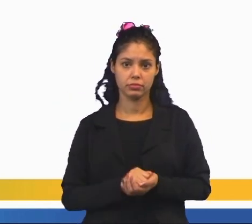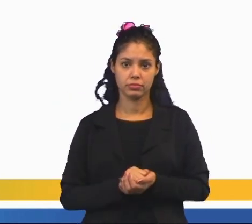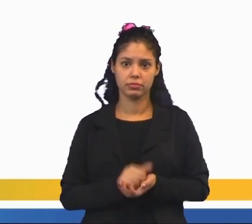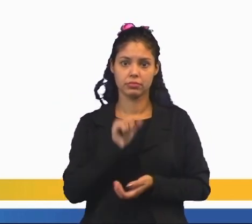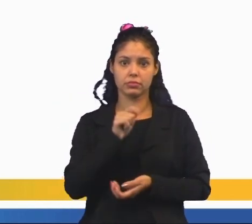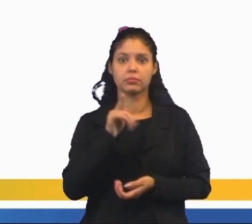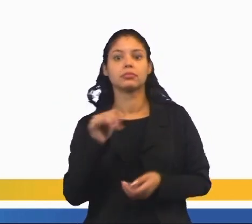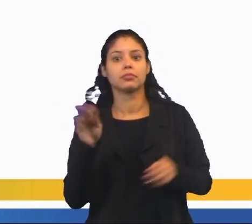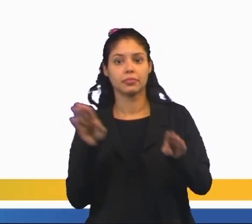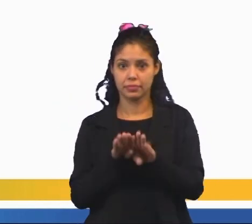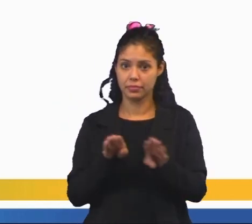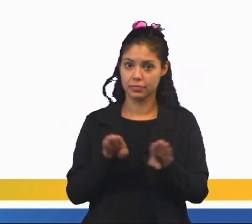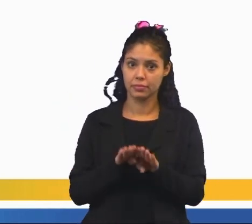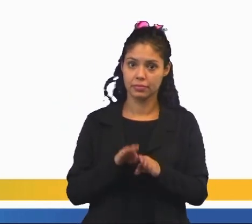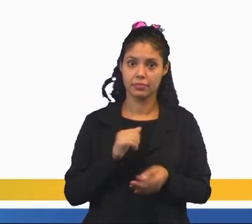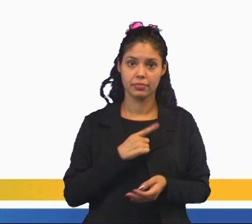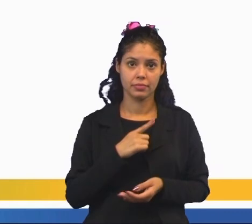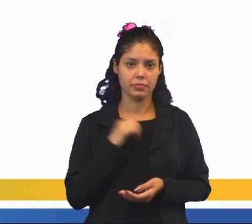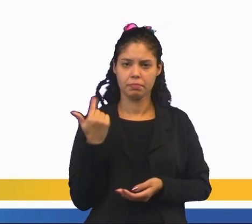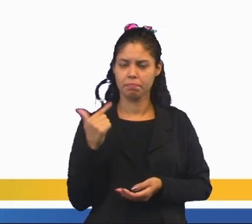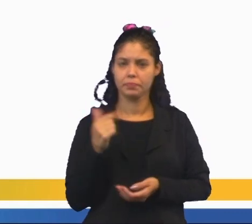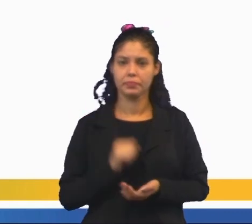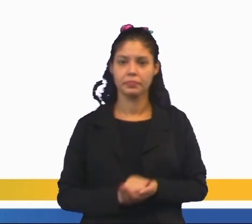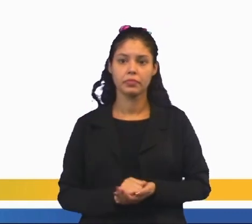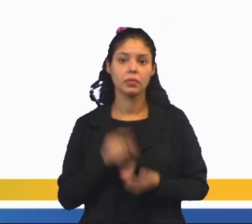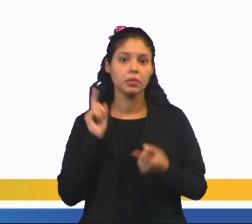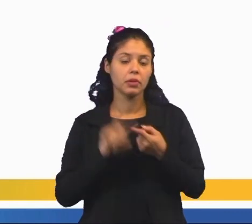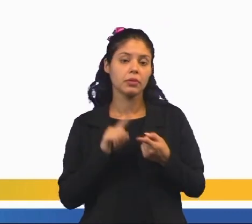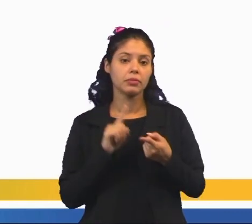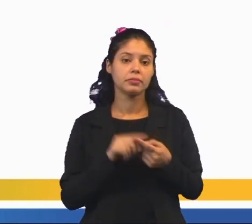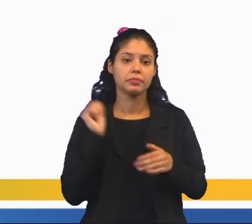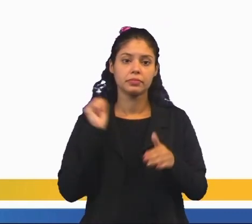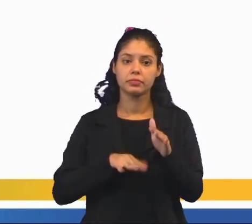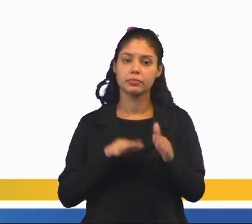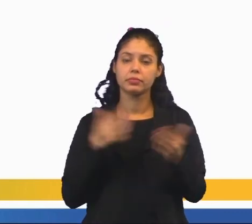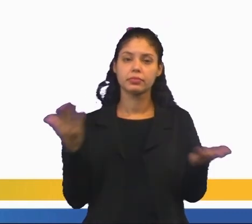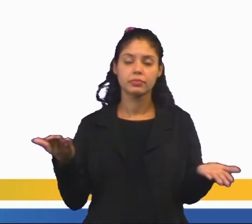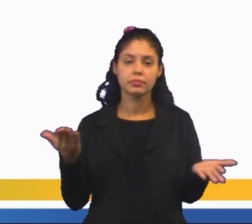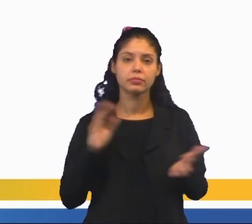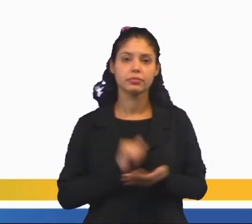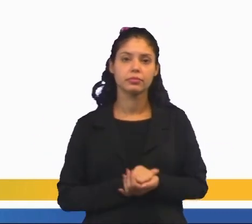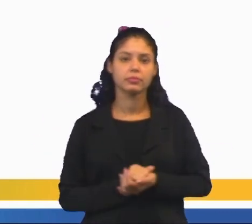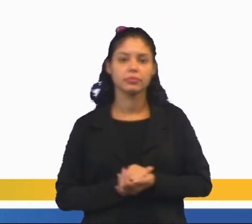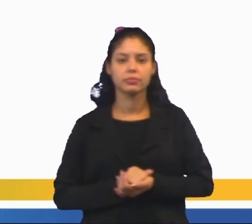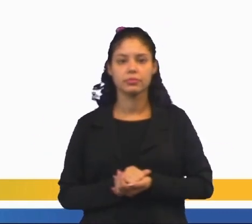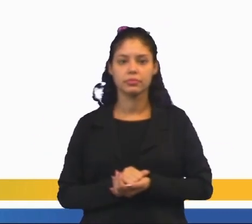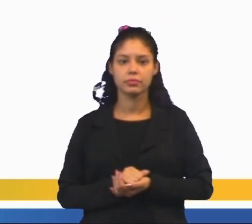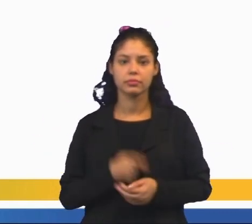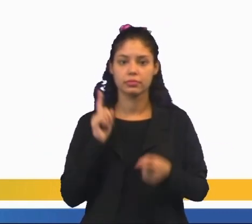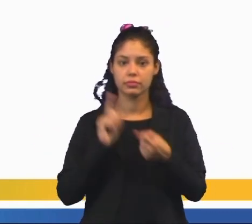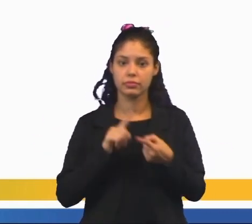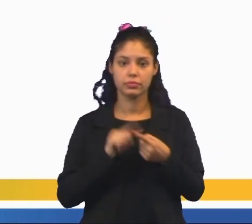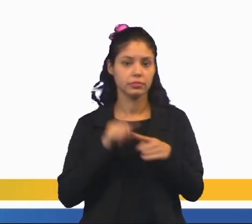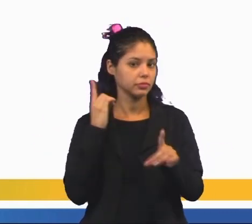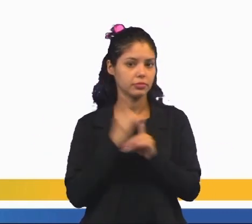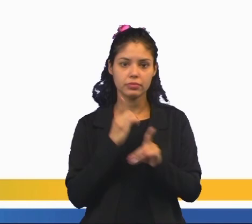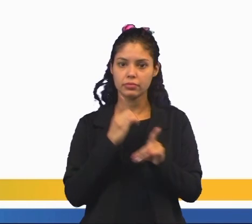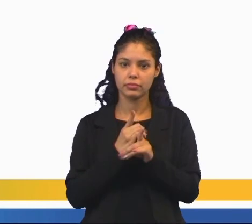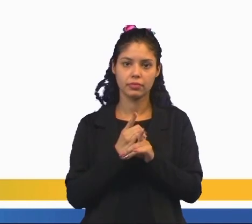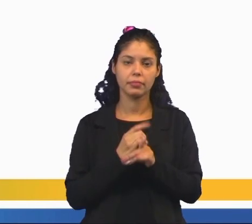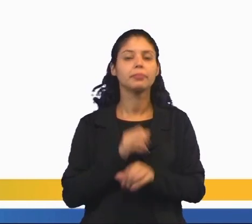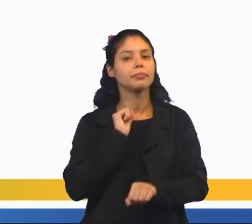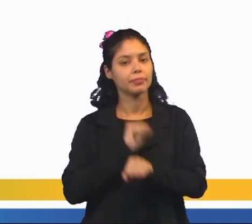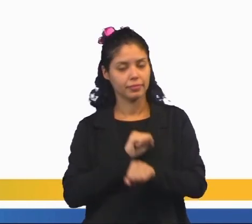Procurou sopa, também não tinha nada, né? Por que Mafalda jogou o dicionário na lixeira, então? Porque não